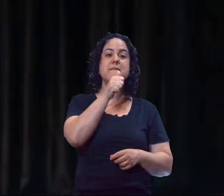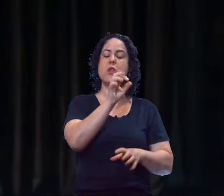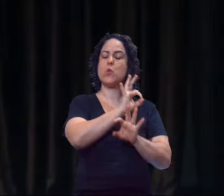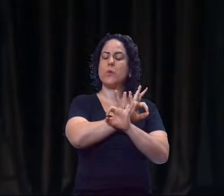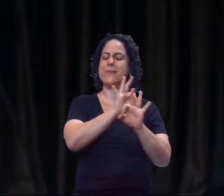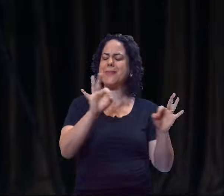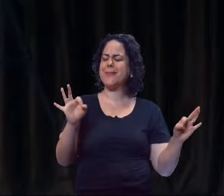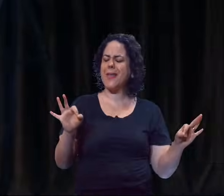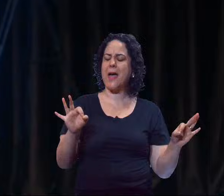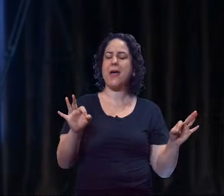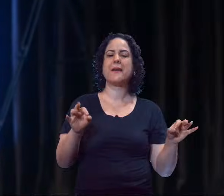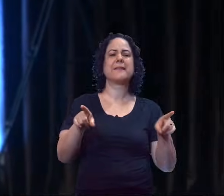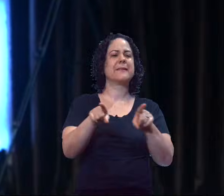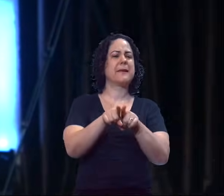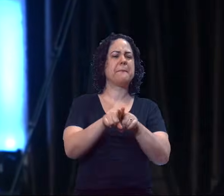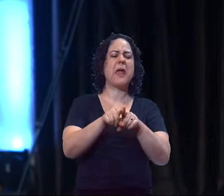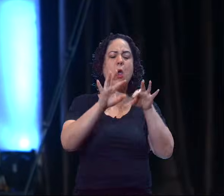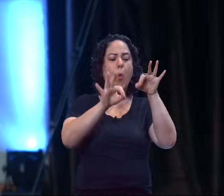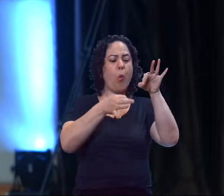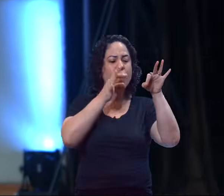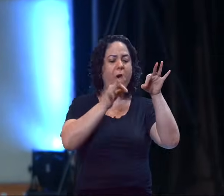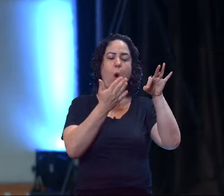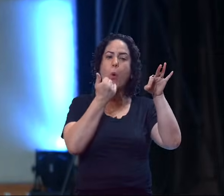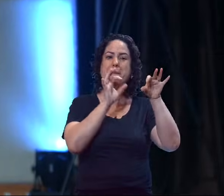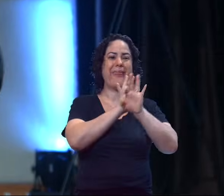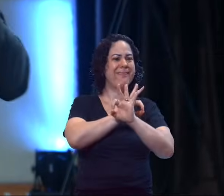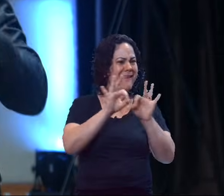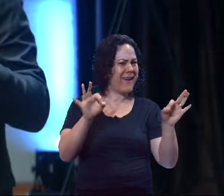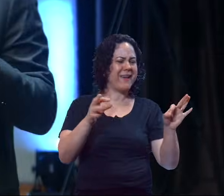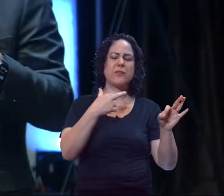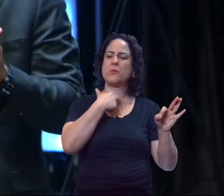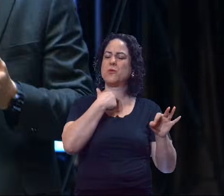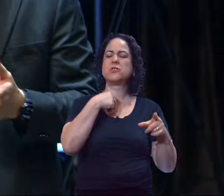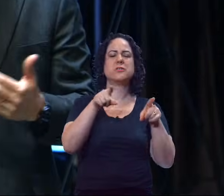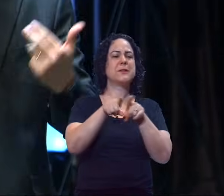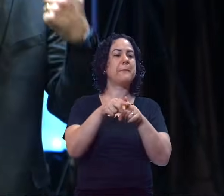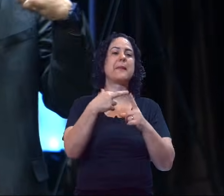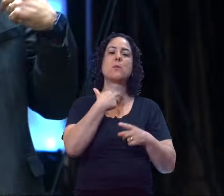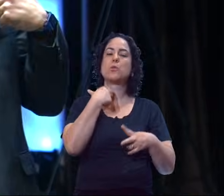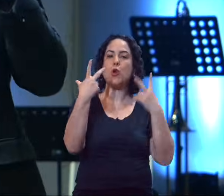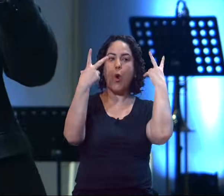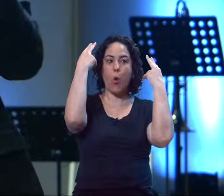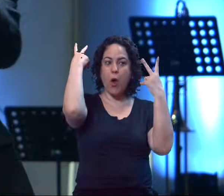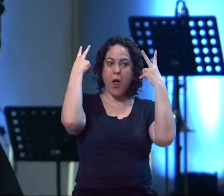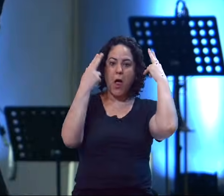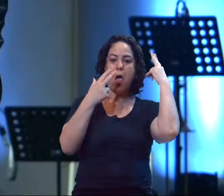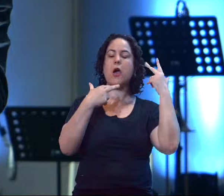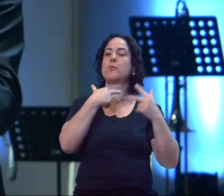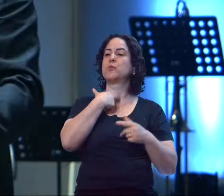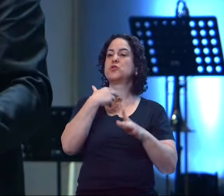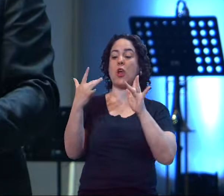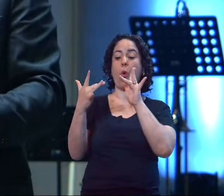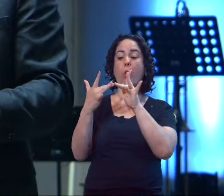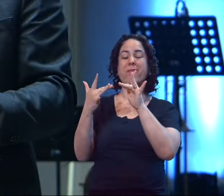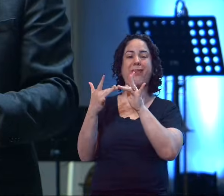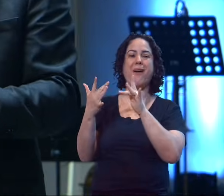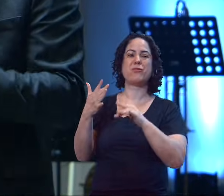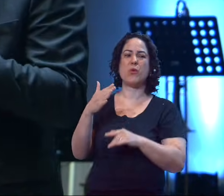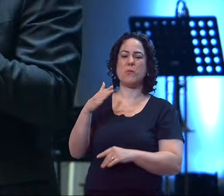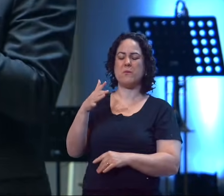de uva, nem comer uva. Não deveria cortar o cabelo, não deveria ter contato com os